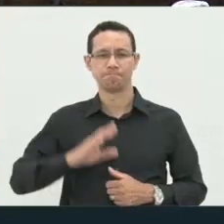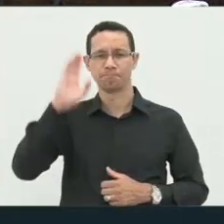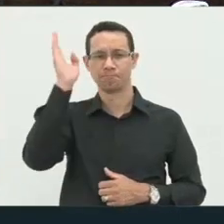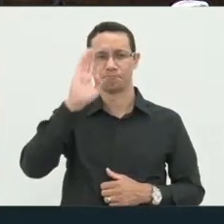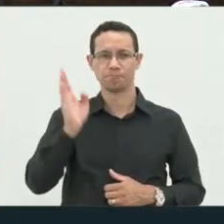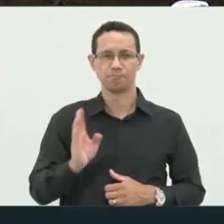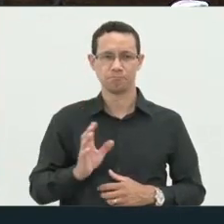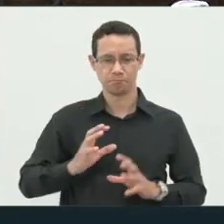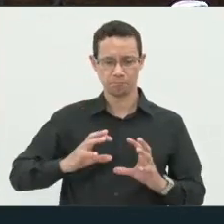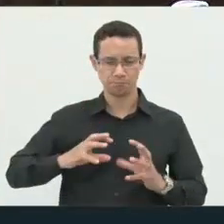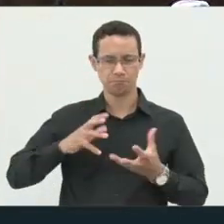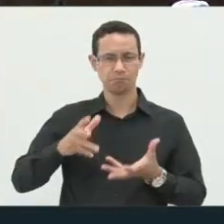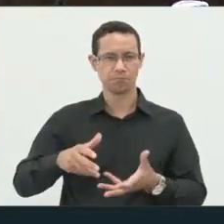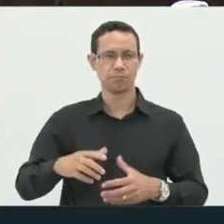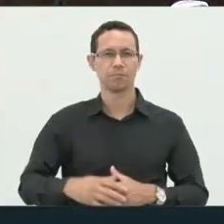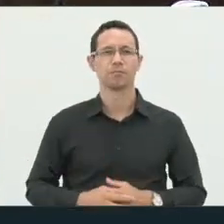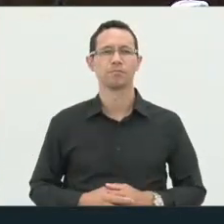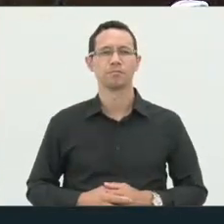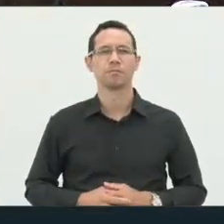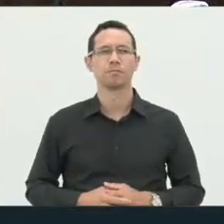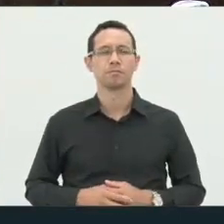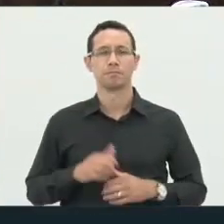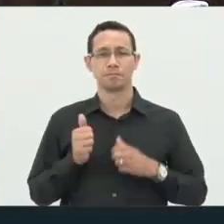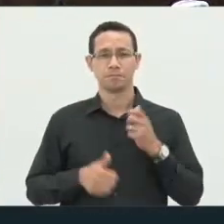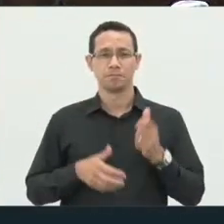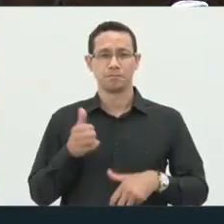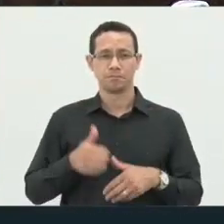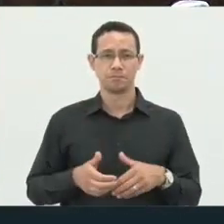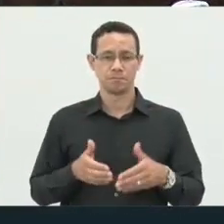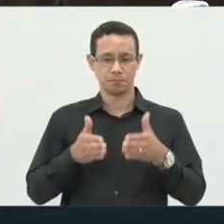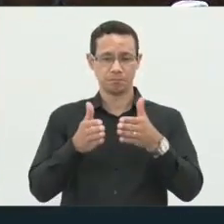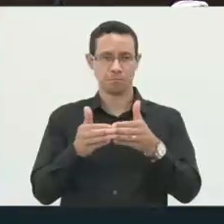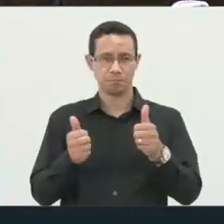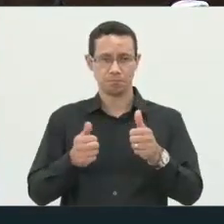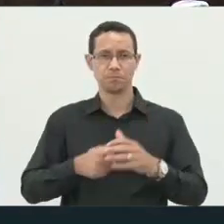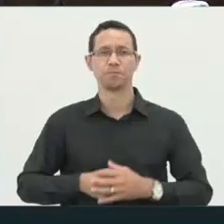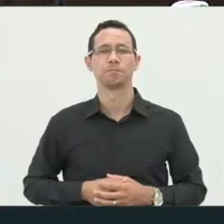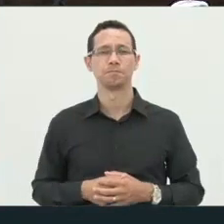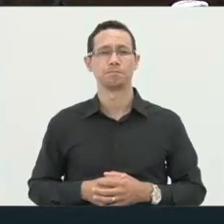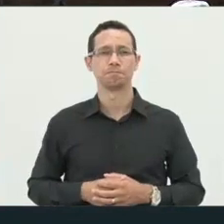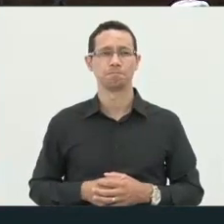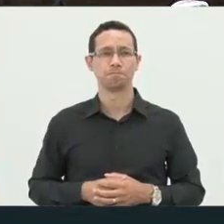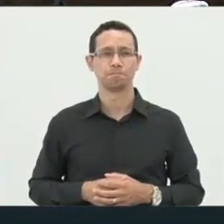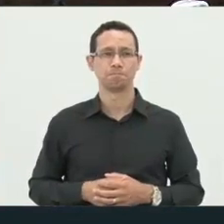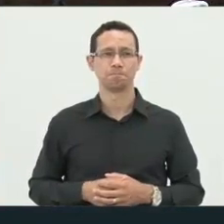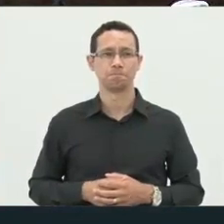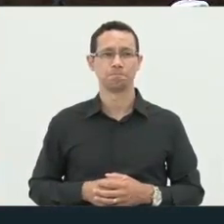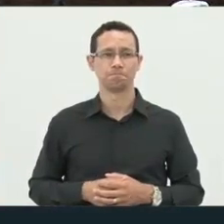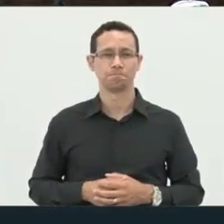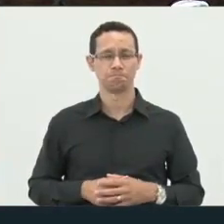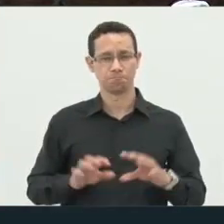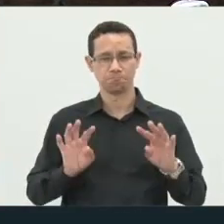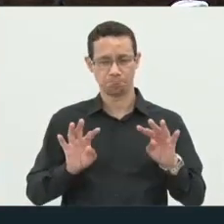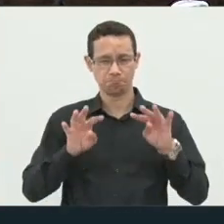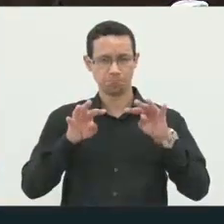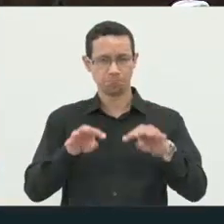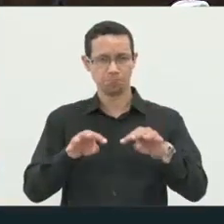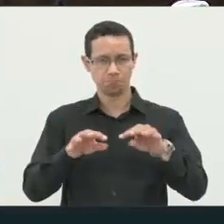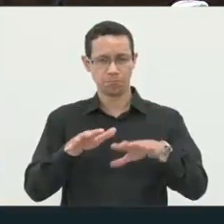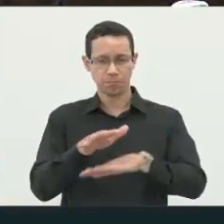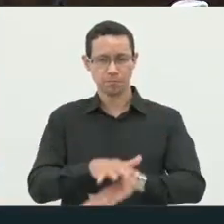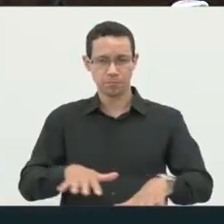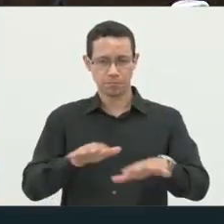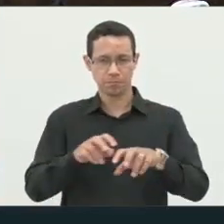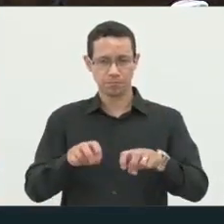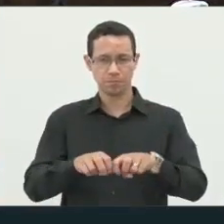e mundial isto posto requeiro após ouvir e aprovado pelo Doutor plenário